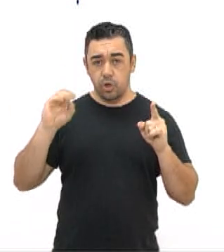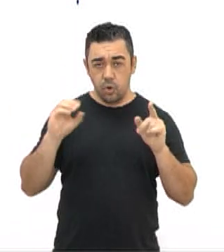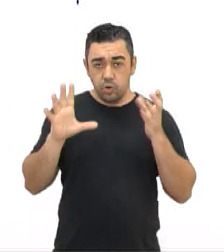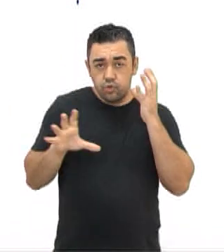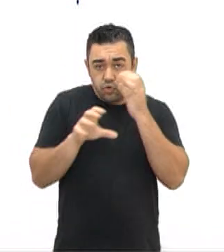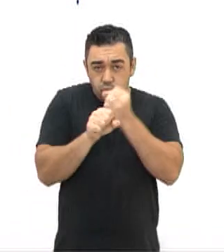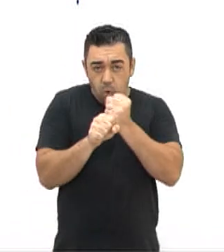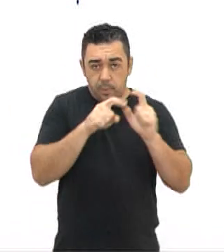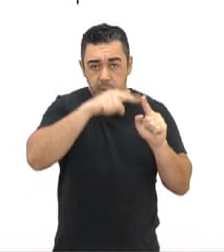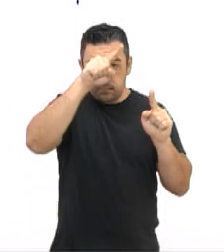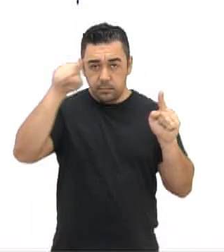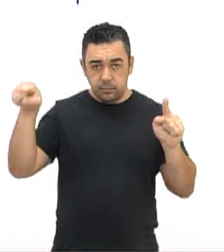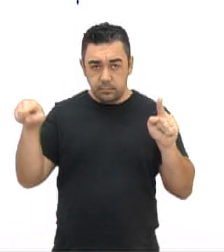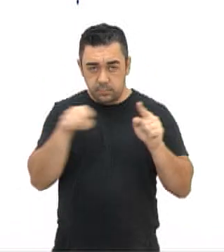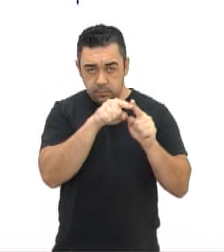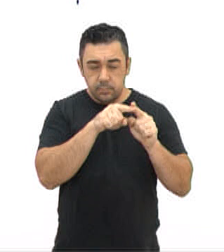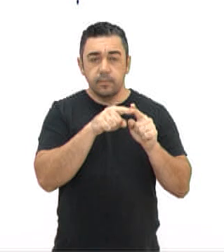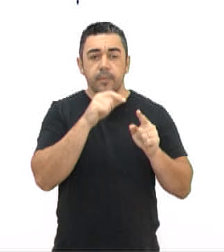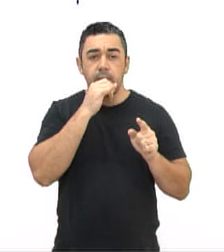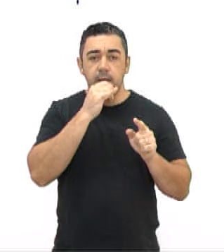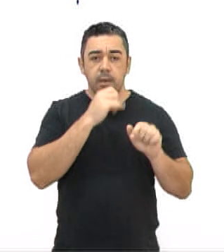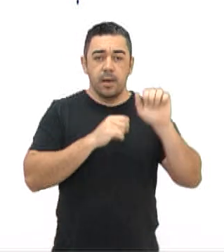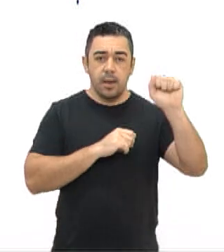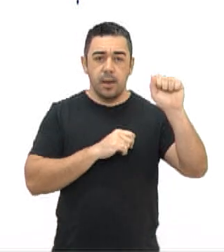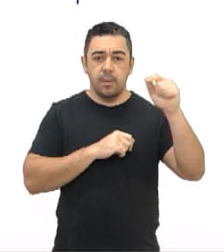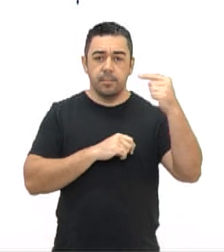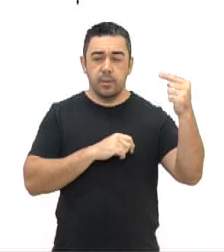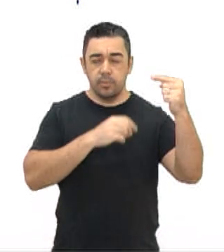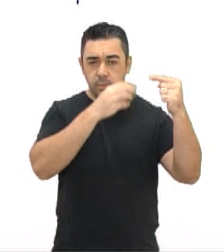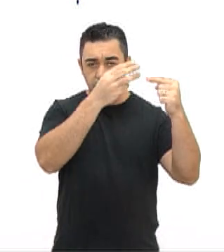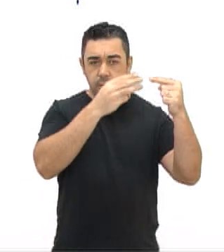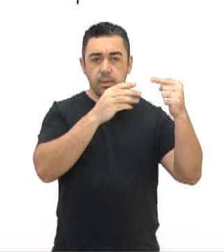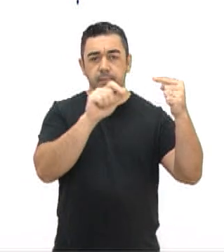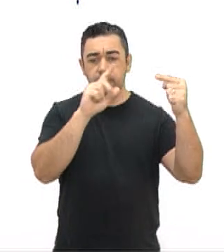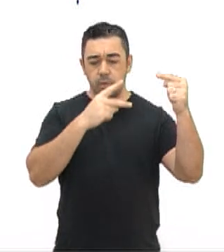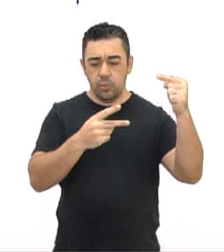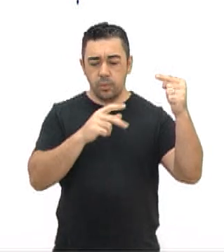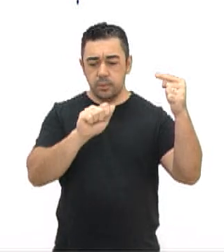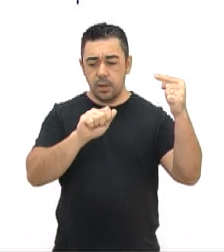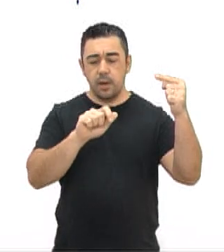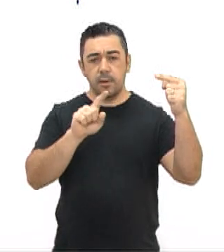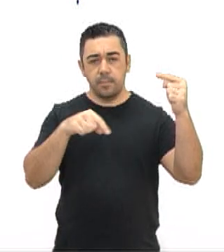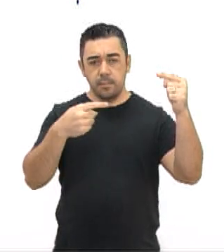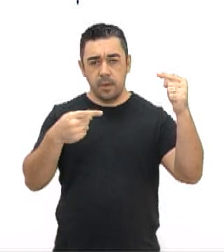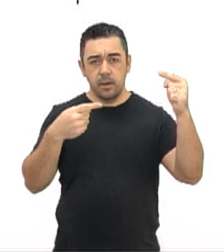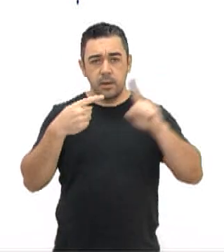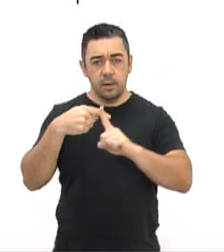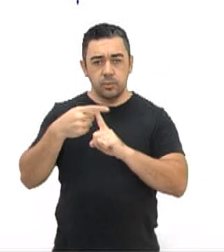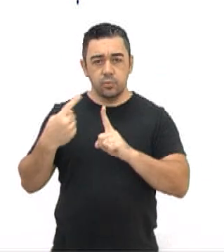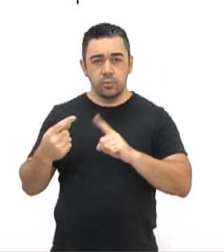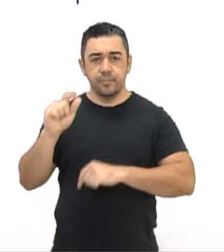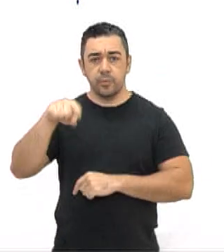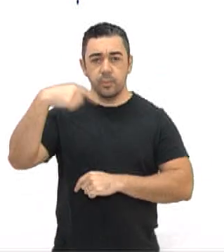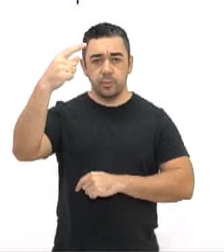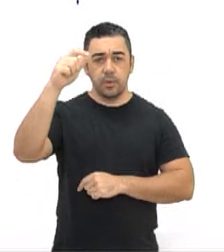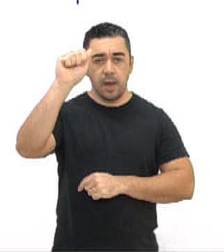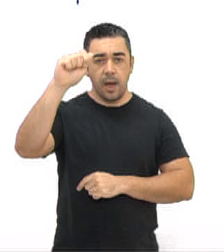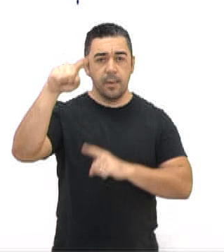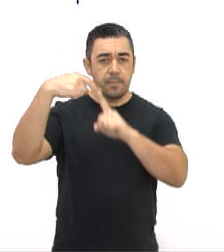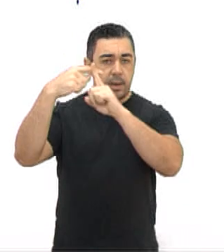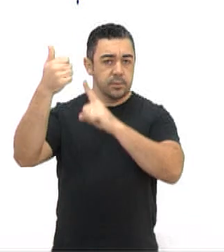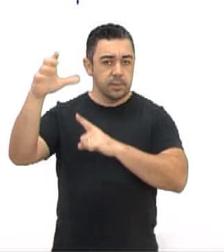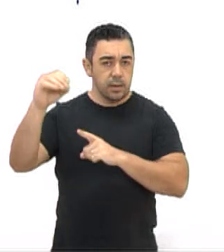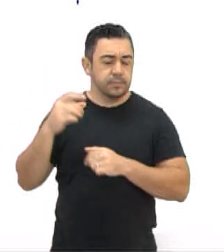triângulo que um lado é A menos 3, o outro lado mede 2A mais 1 e o outro lado A mais